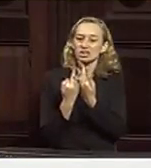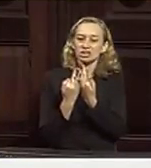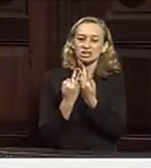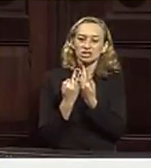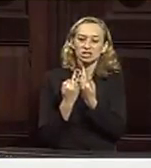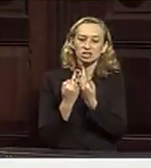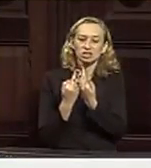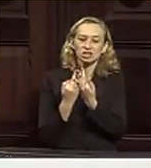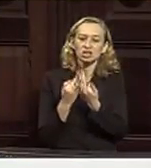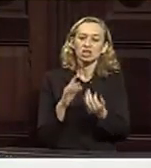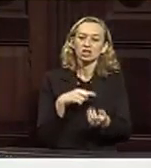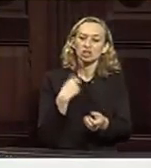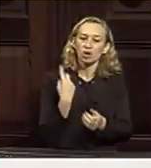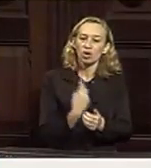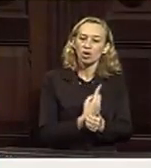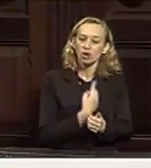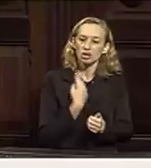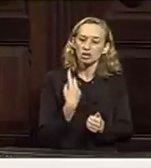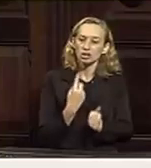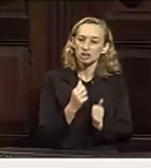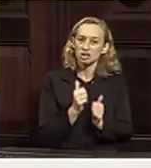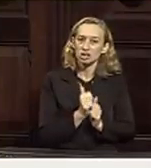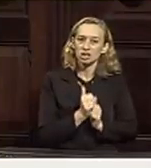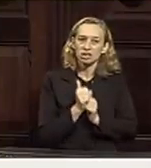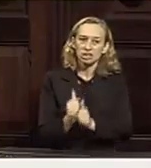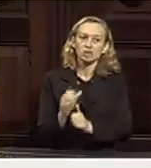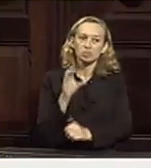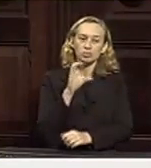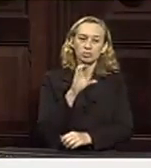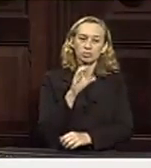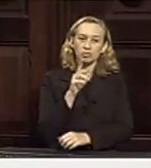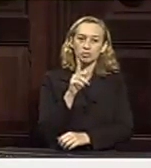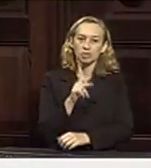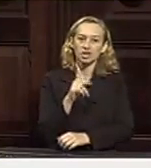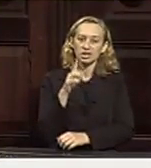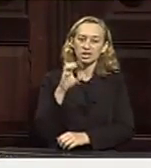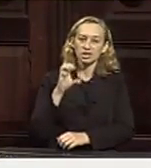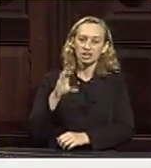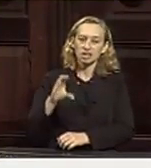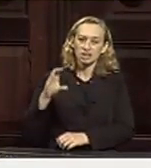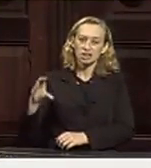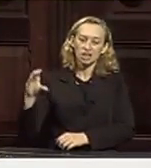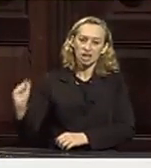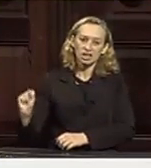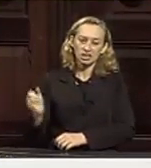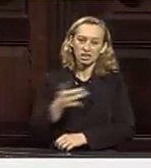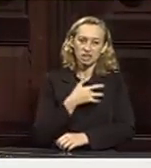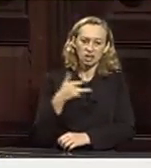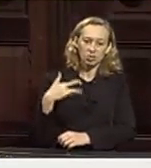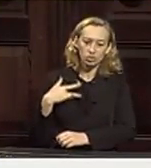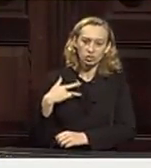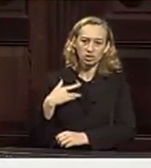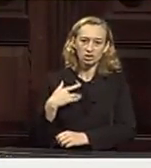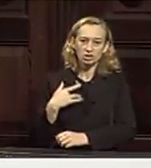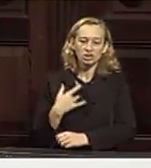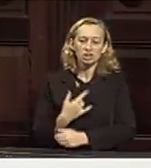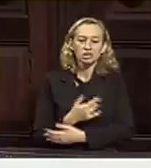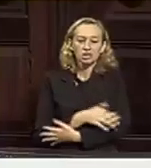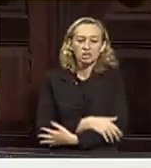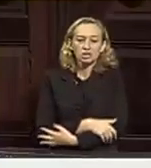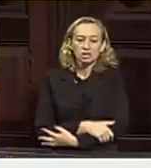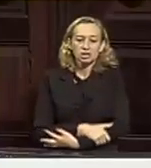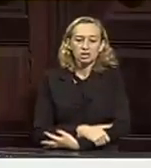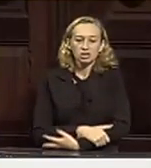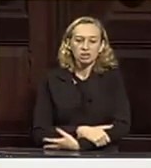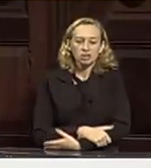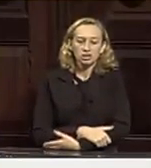nós conseguimos o PCCS da saúde. Não é o ideal. Ainda vamos ter